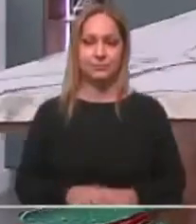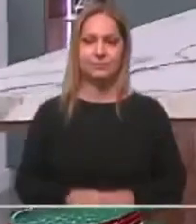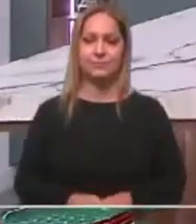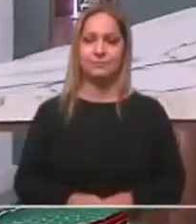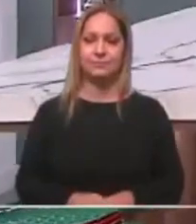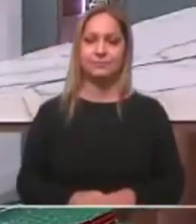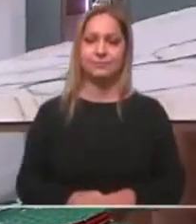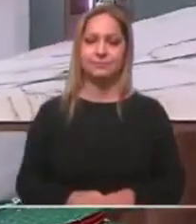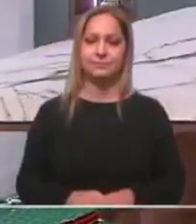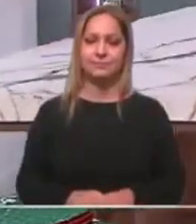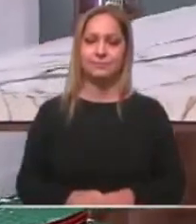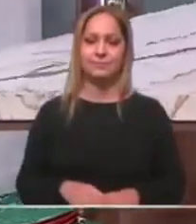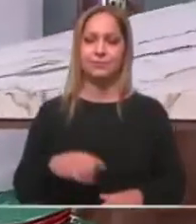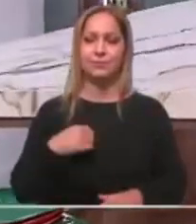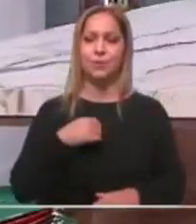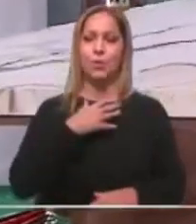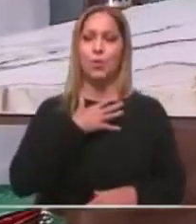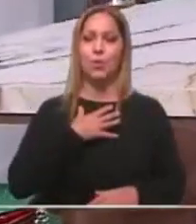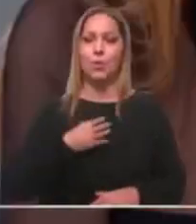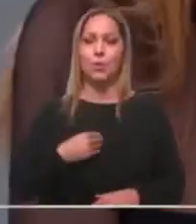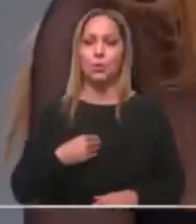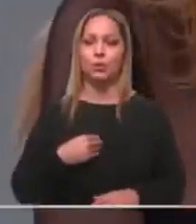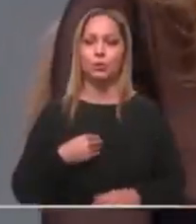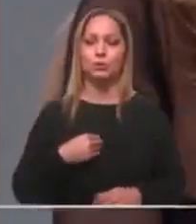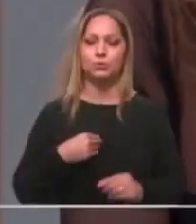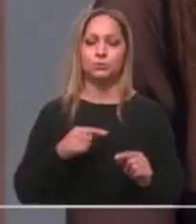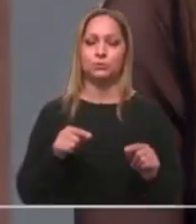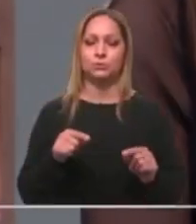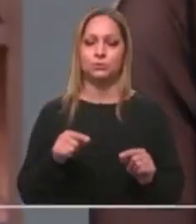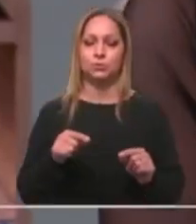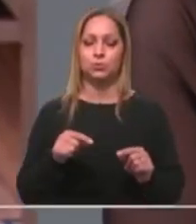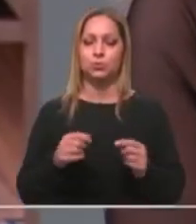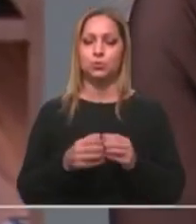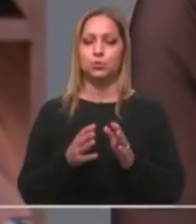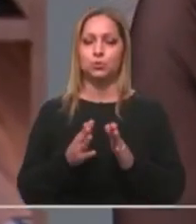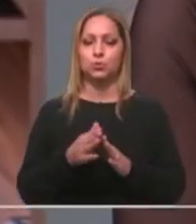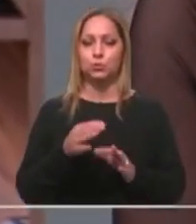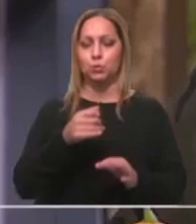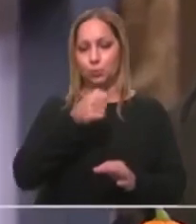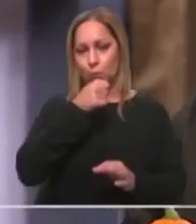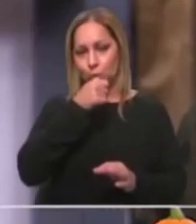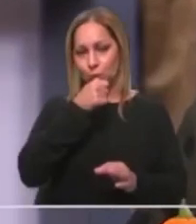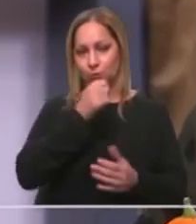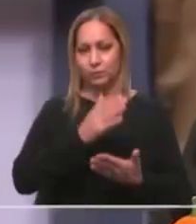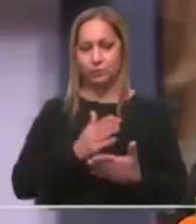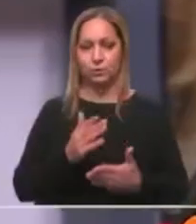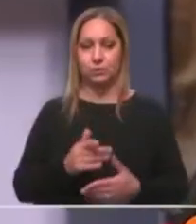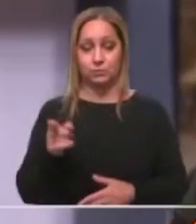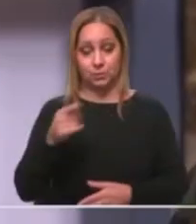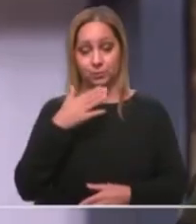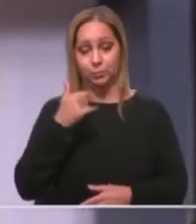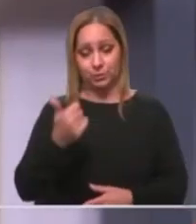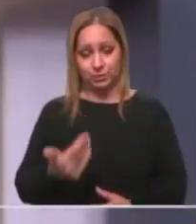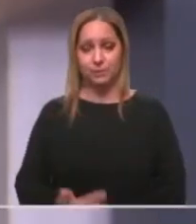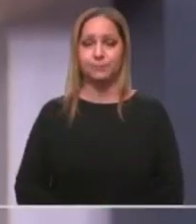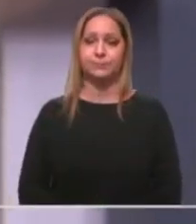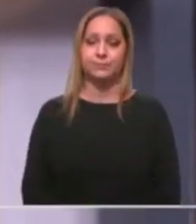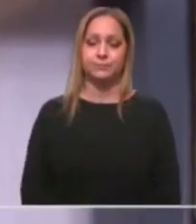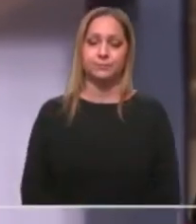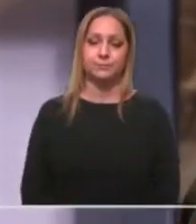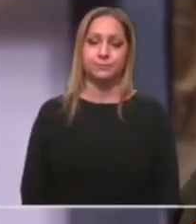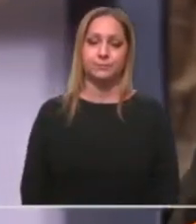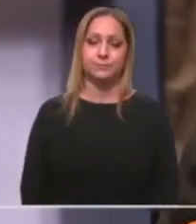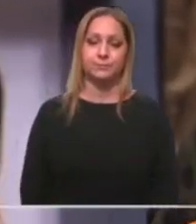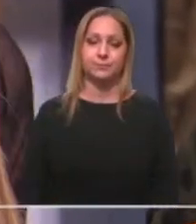coisas... monotemáticas. Olha, ele fez tudo com uva. Sim. Com uva. E está bem gira. Eu